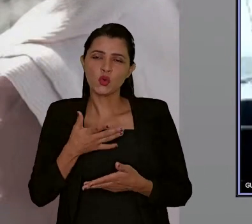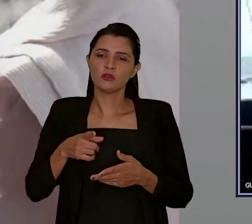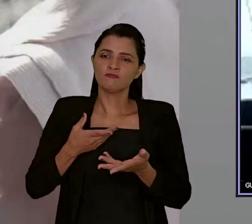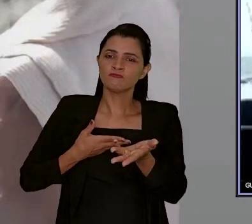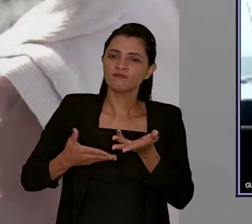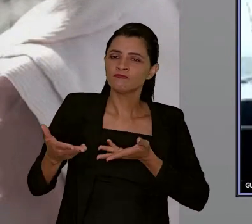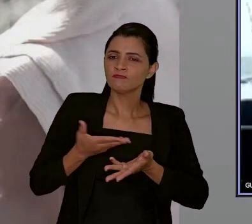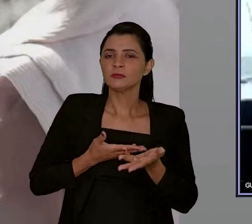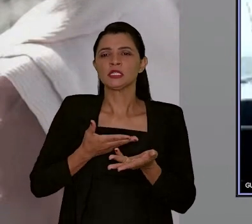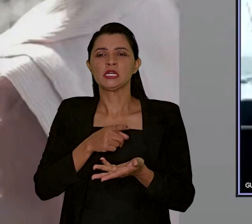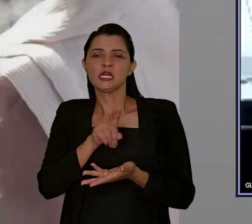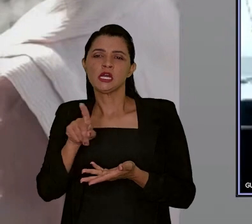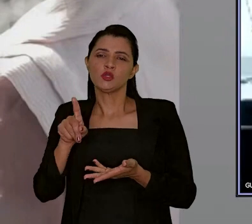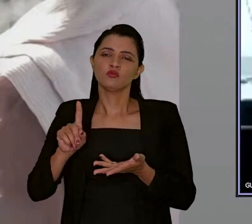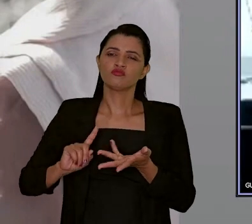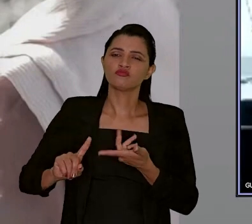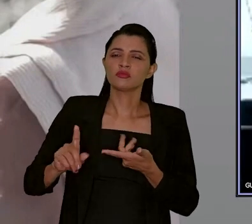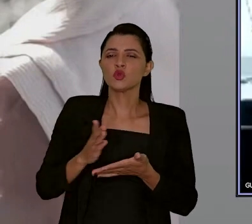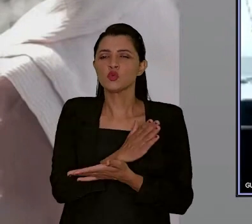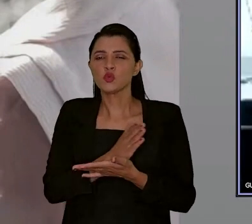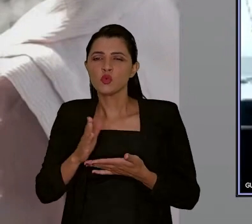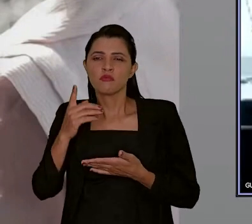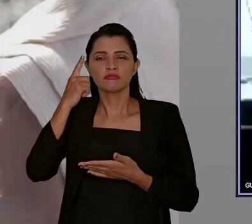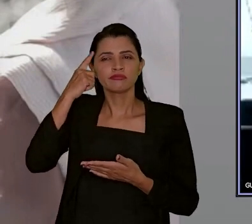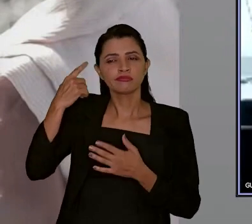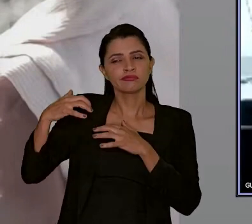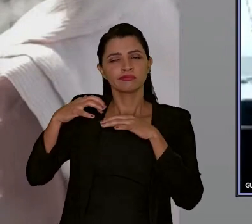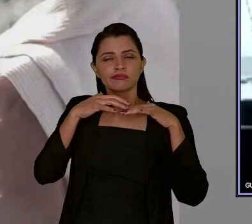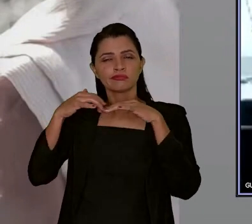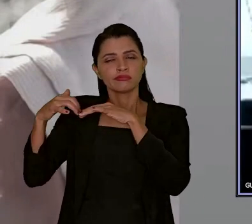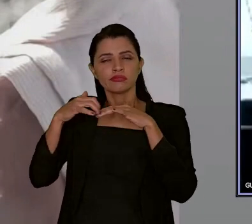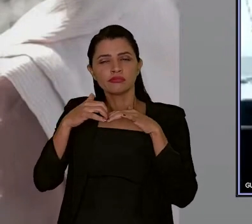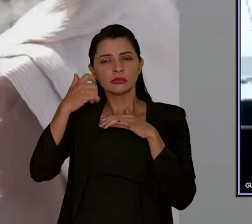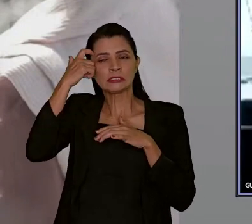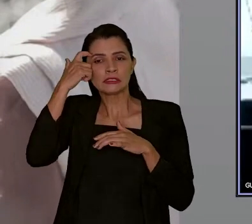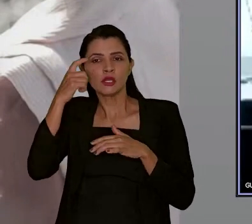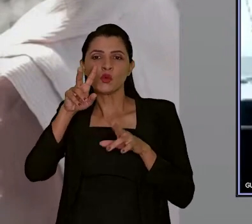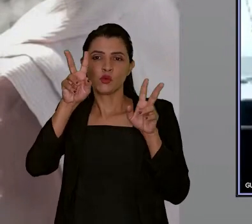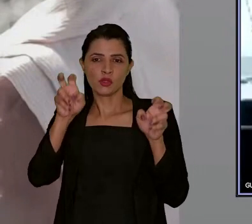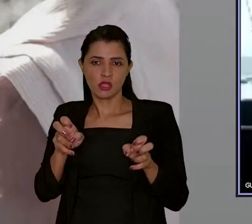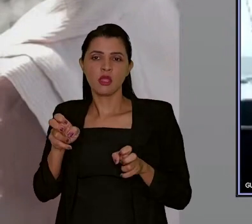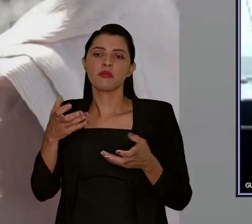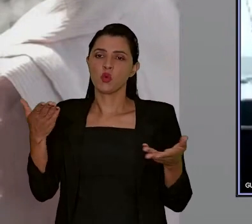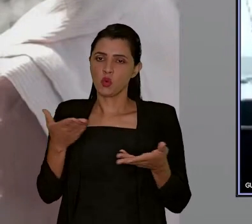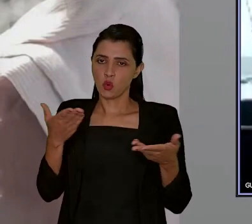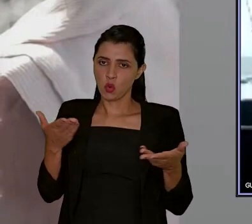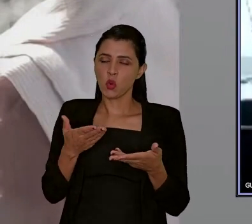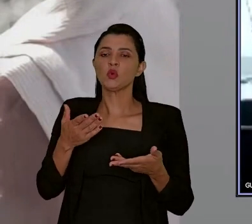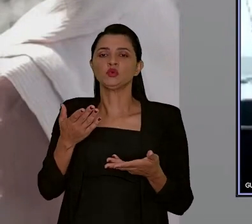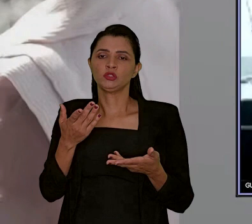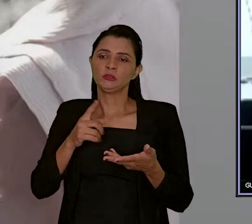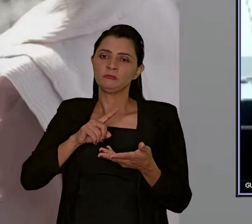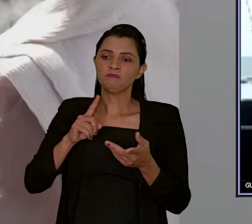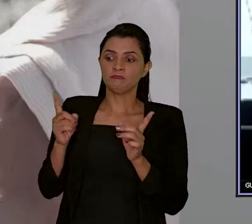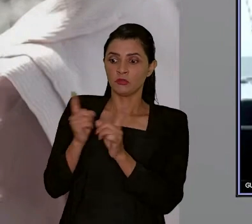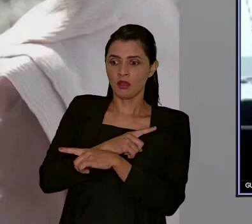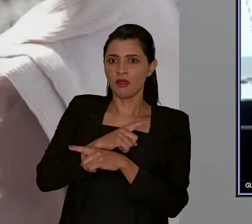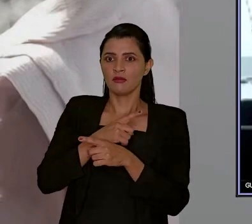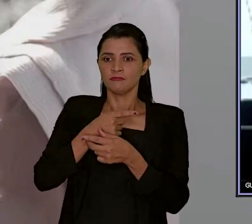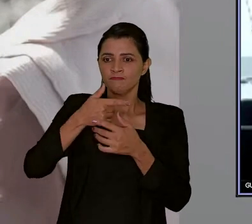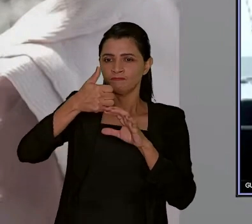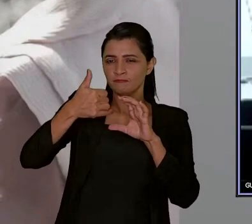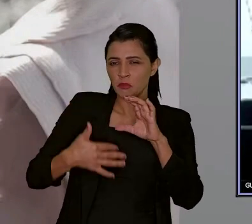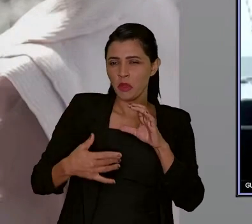ideias, algumas reflexões sobre o tema que eu vou tratar, aspectos controvertidos na aplicação ou